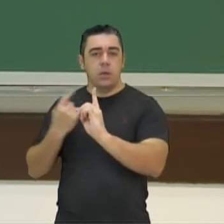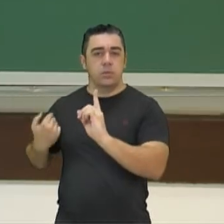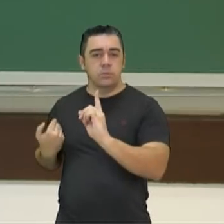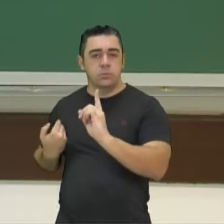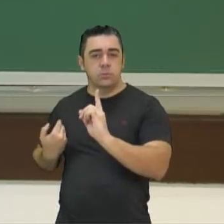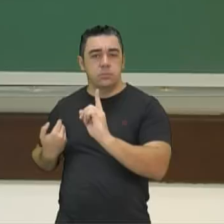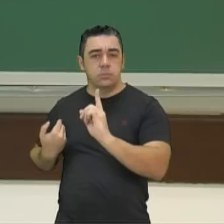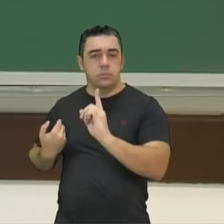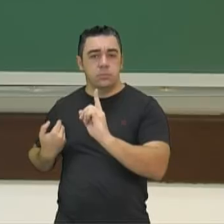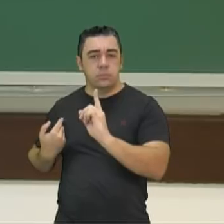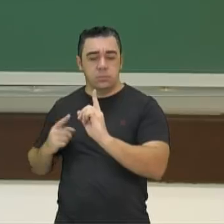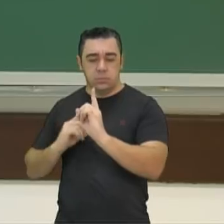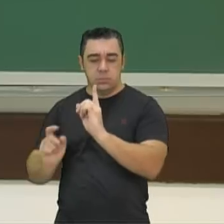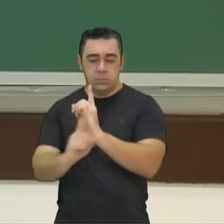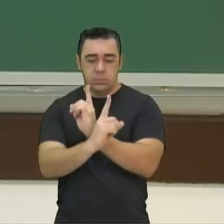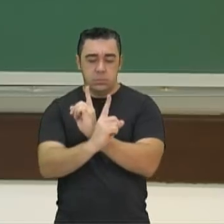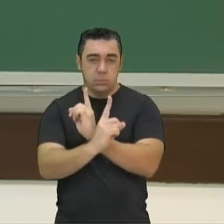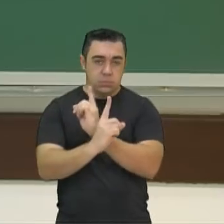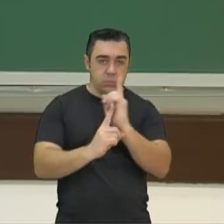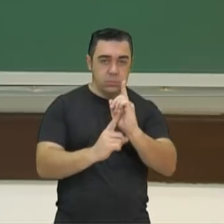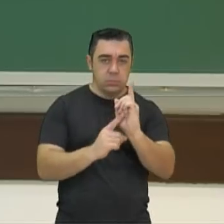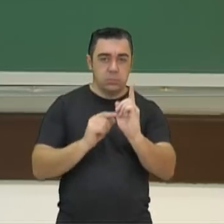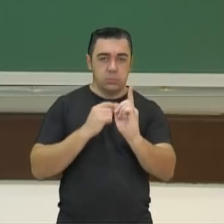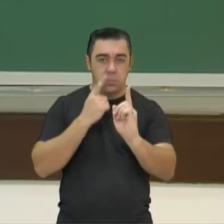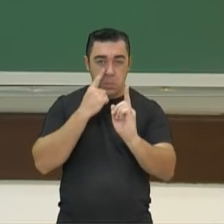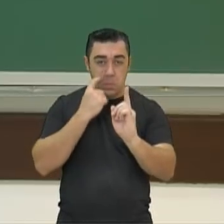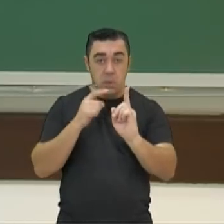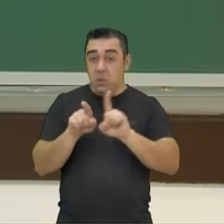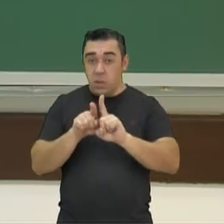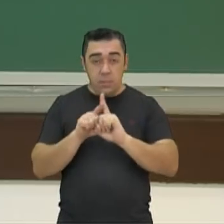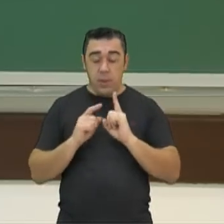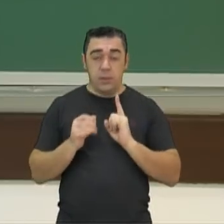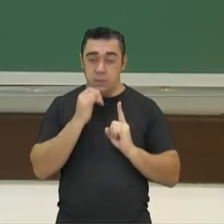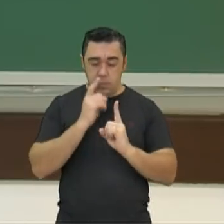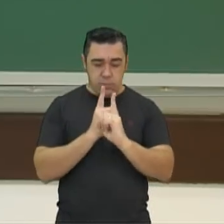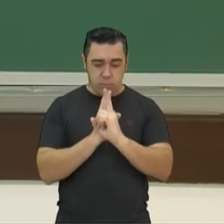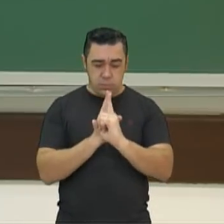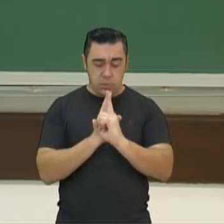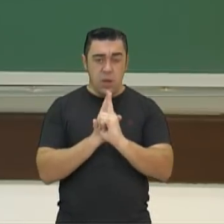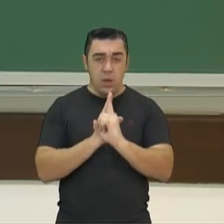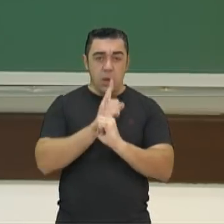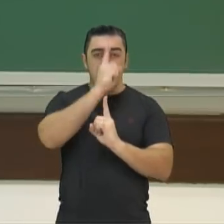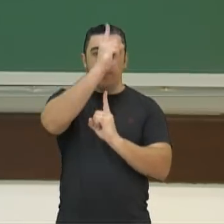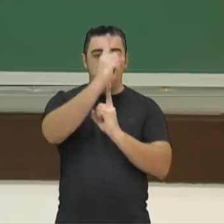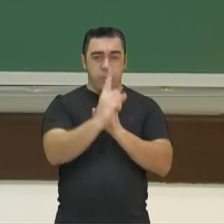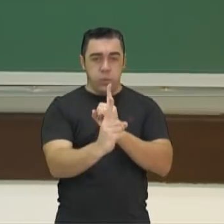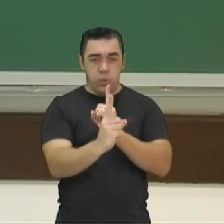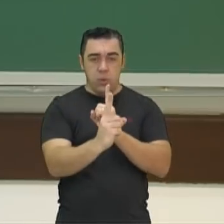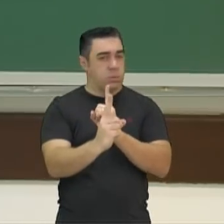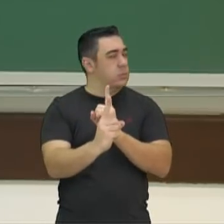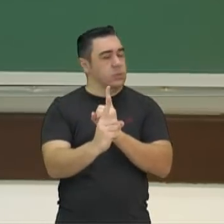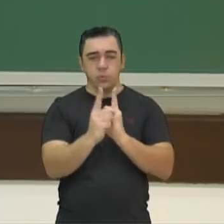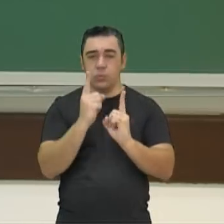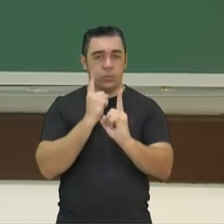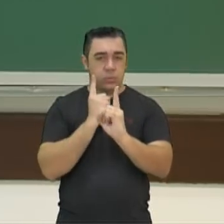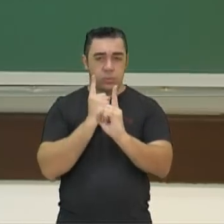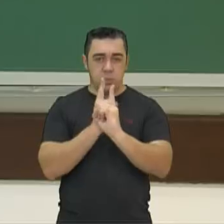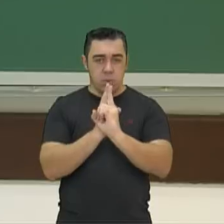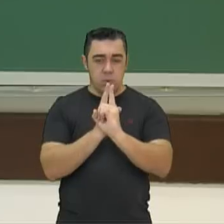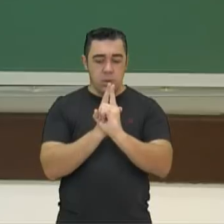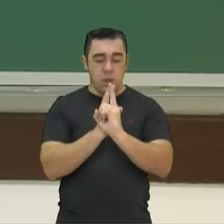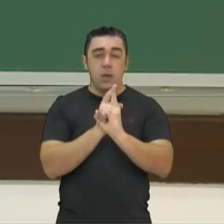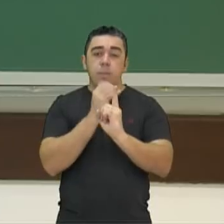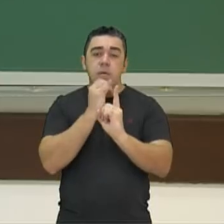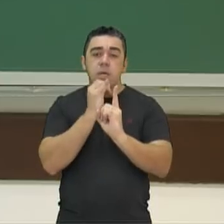que é engraçado, ele não pula a peça, ele não vai pular o peão ou o cavalo, ele pode capturar qualquer peça, apesar de ele ser a